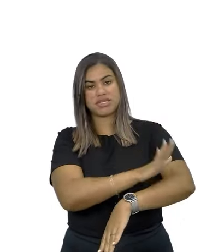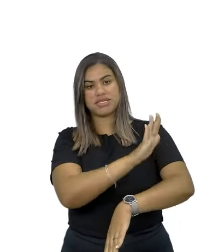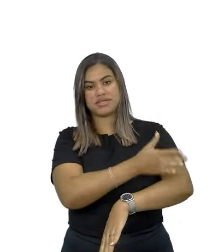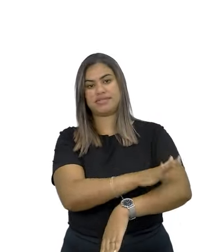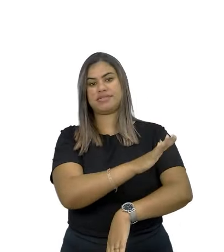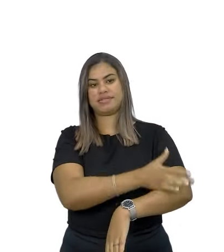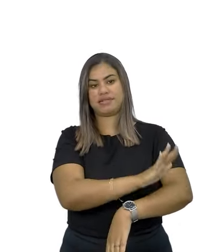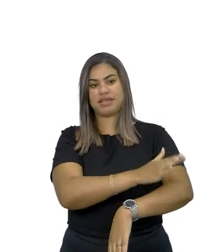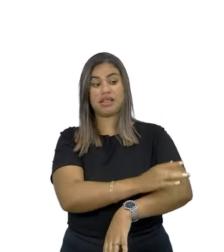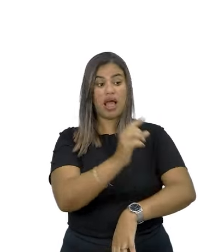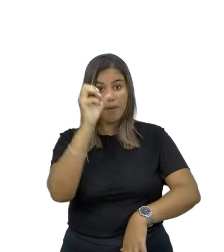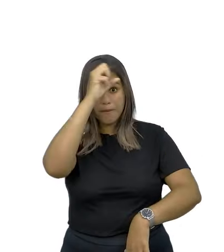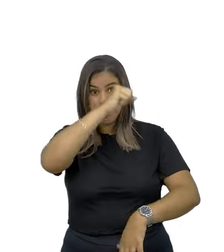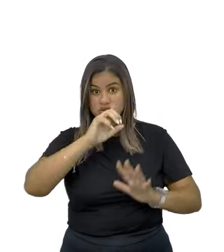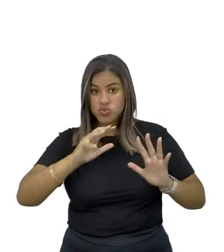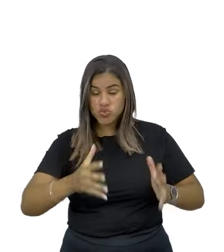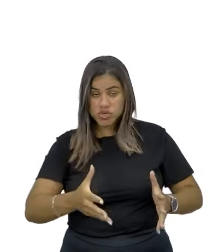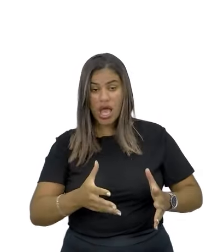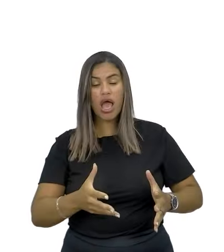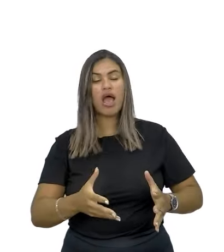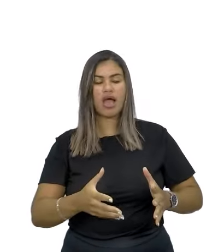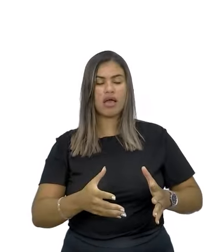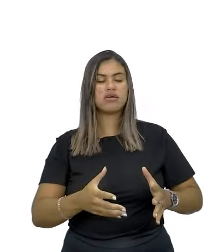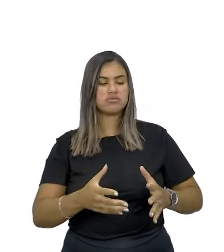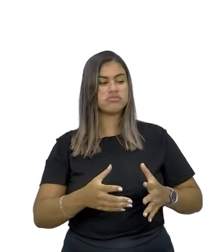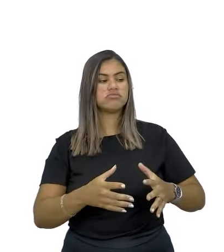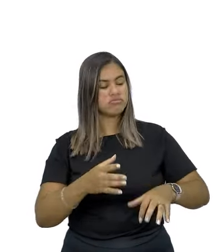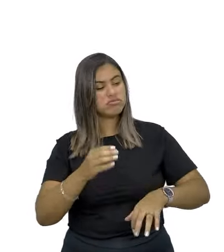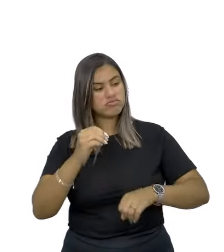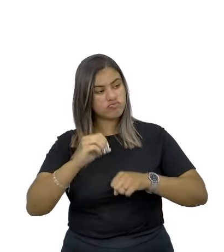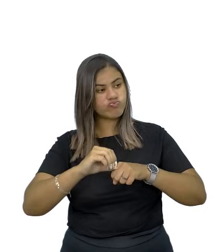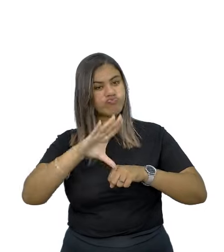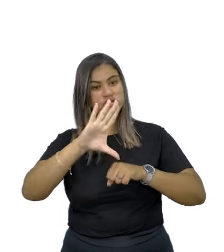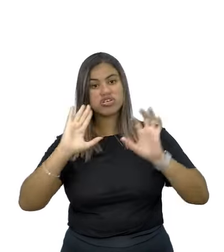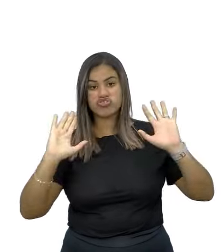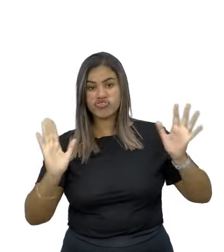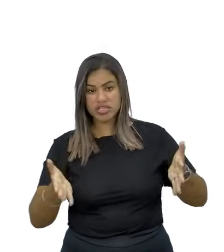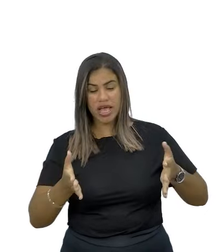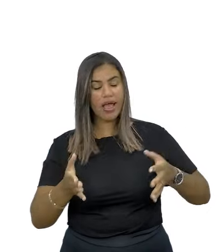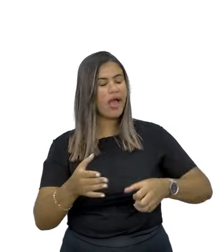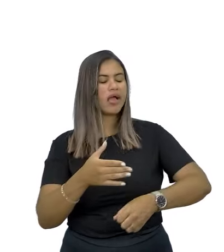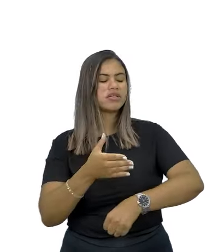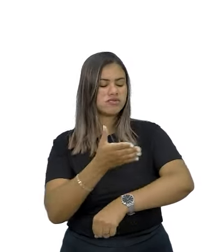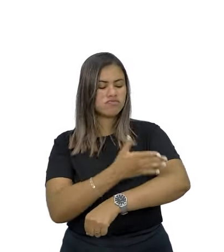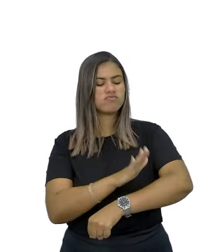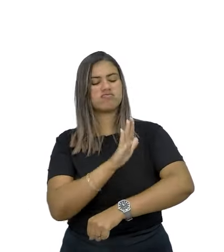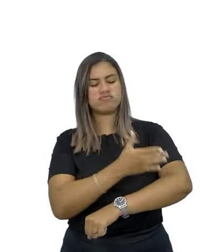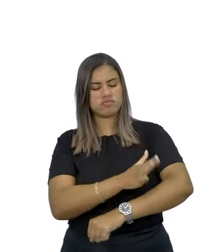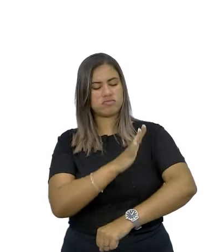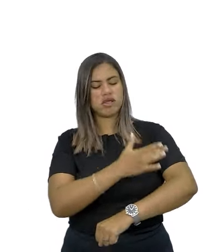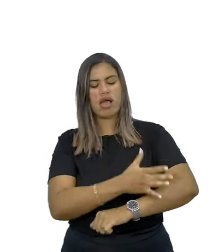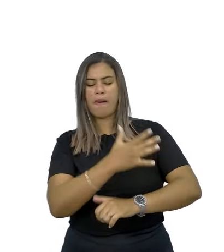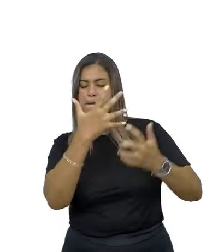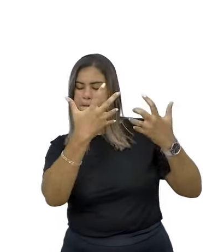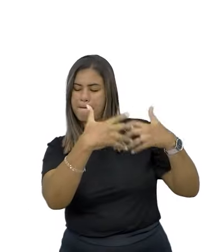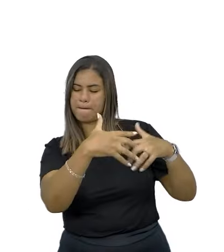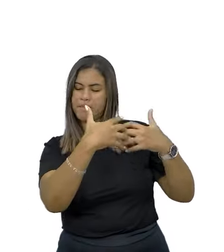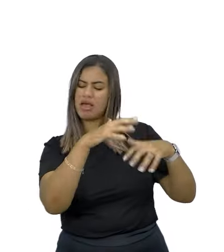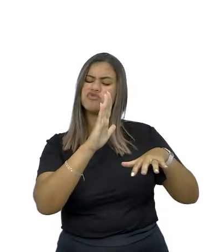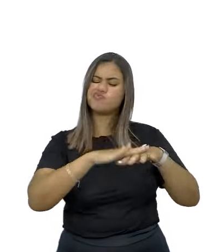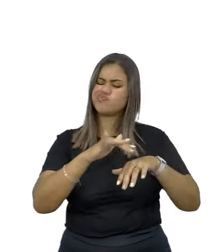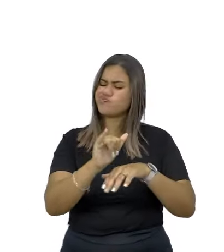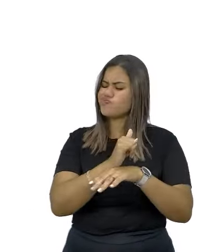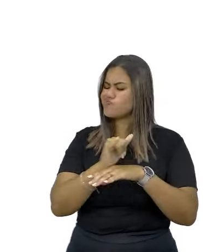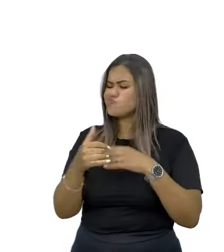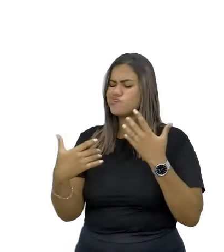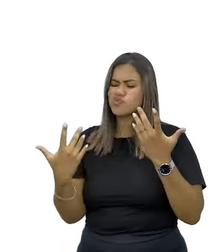já aprendeu, os conhecimentos dele, né, ele colocar ali, pensar, vamos ver qual a estratégia que é melhor